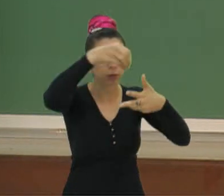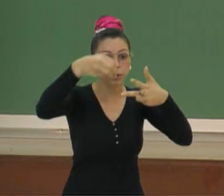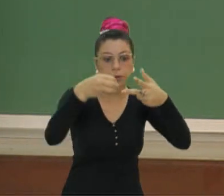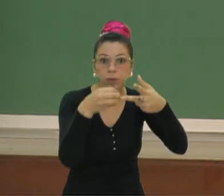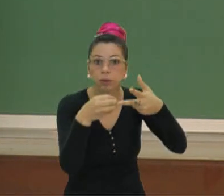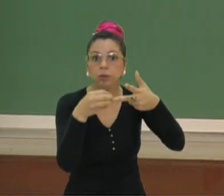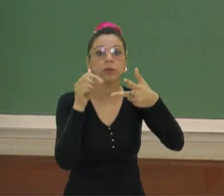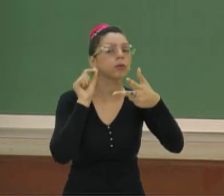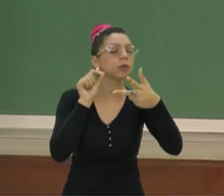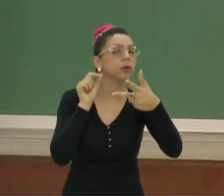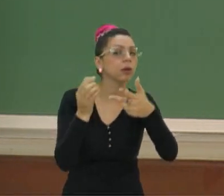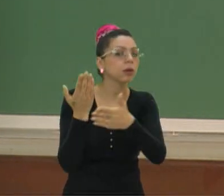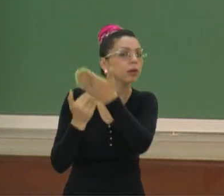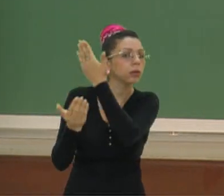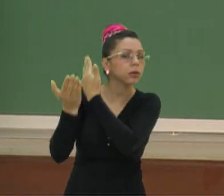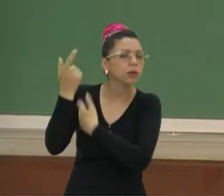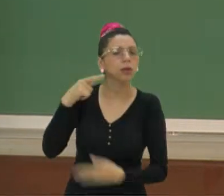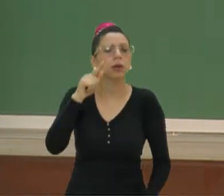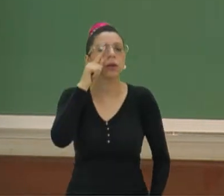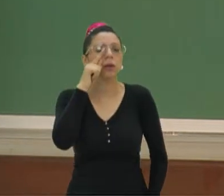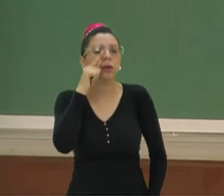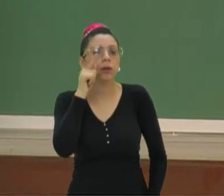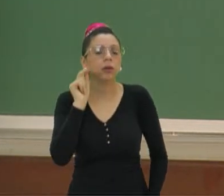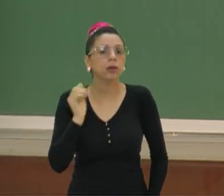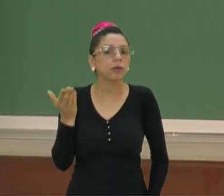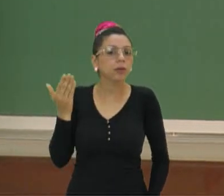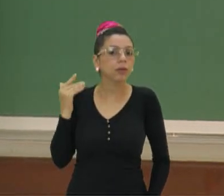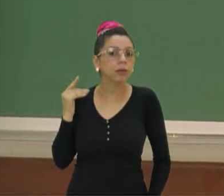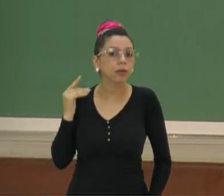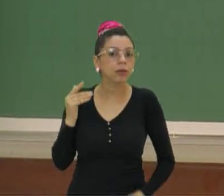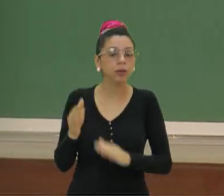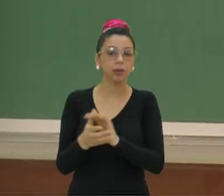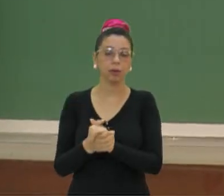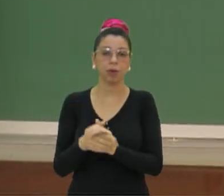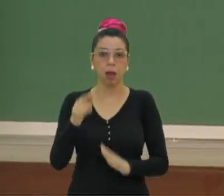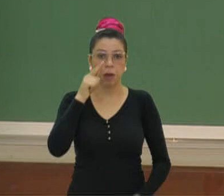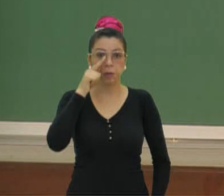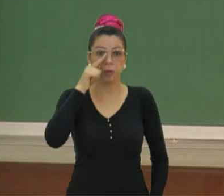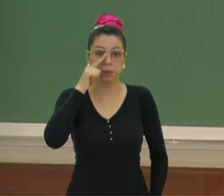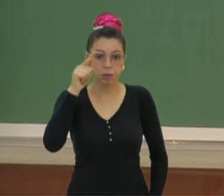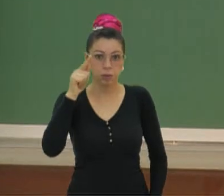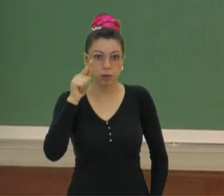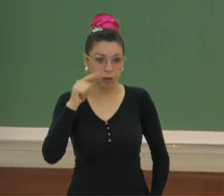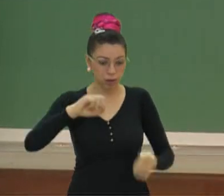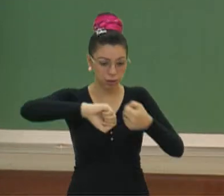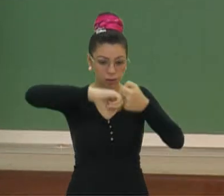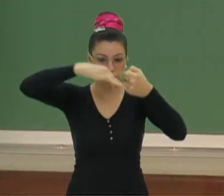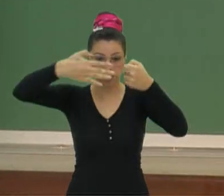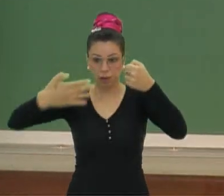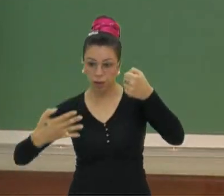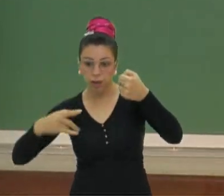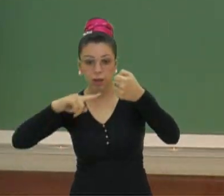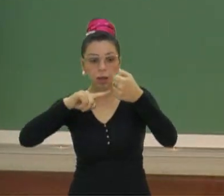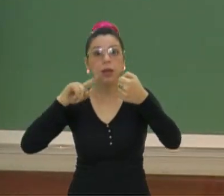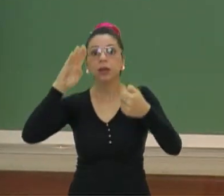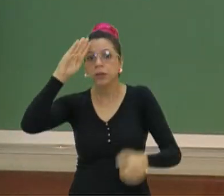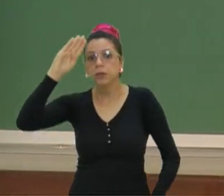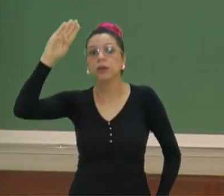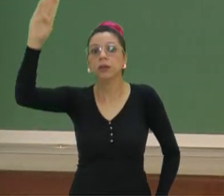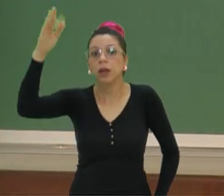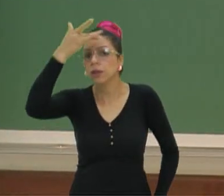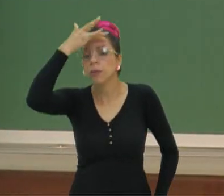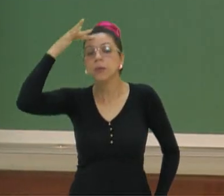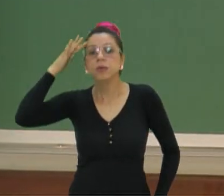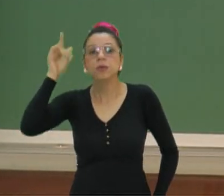se recorda que lá na Grécia Antiga a democracia era direta. A democracia ateniense se dava por meio daqueles que